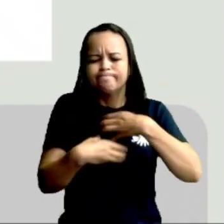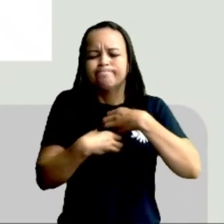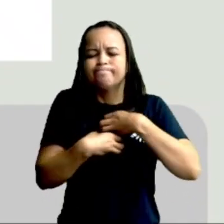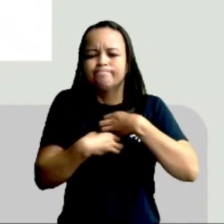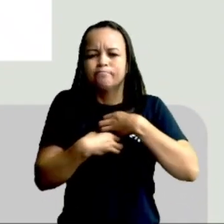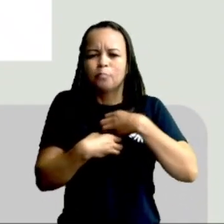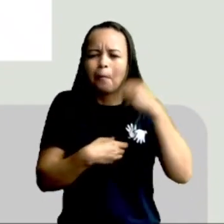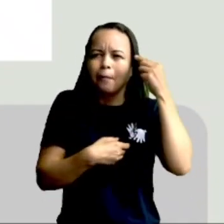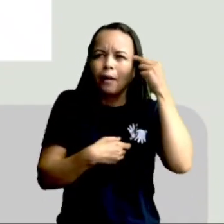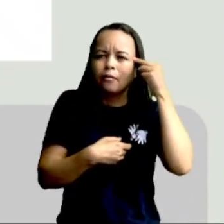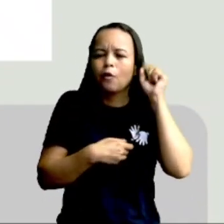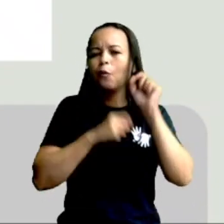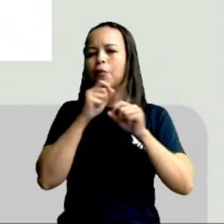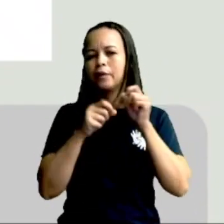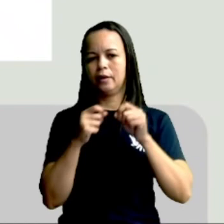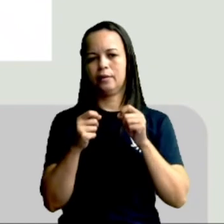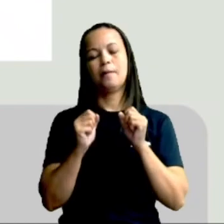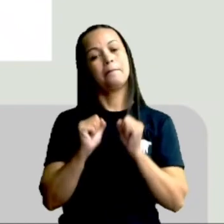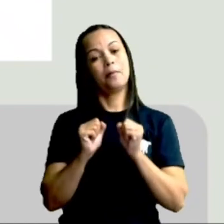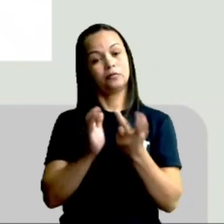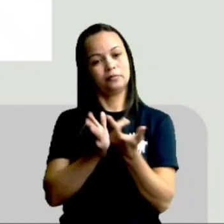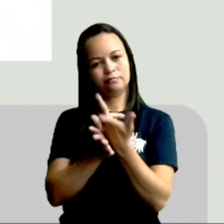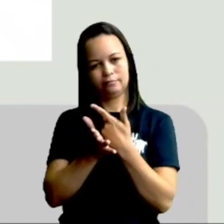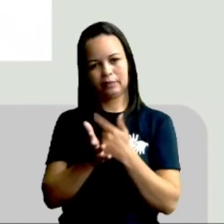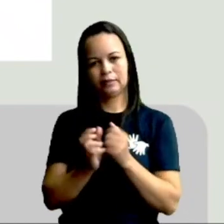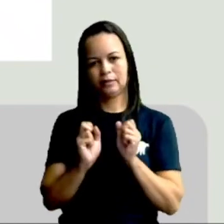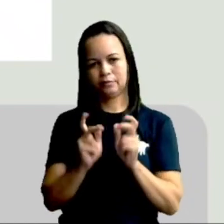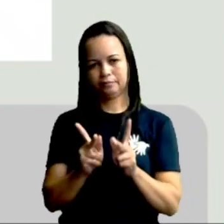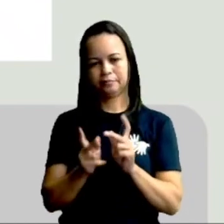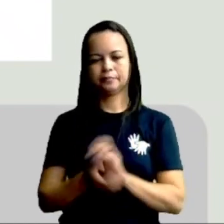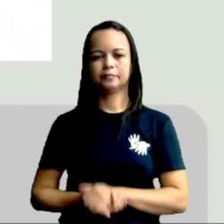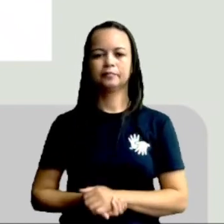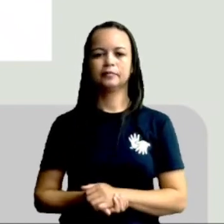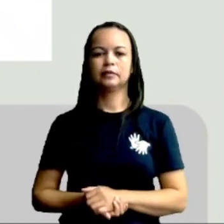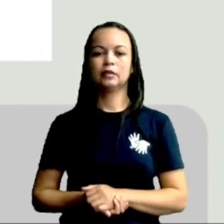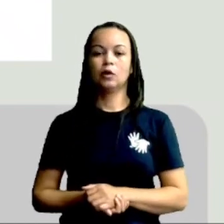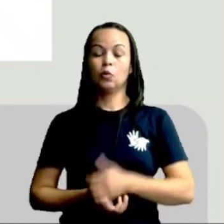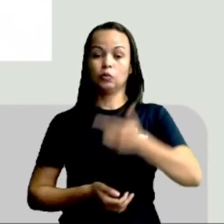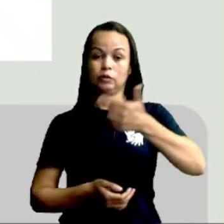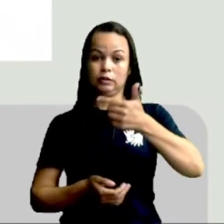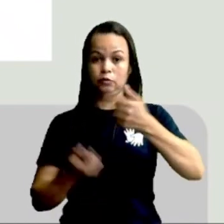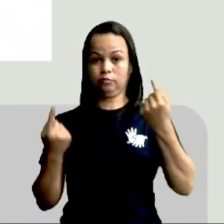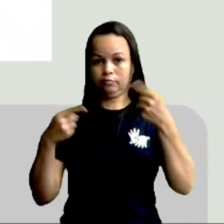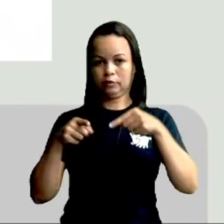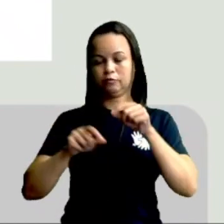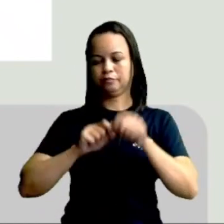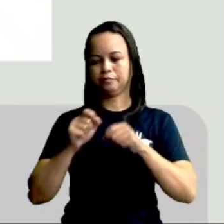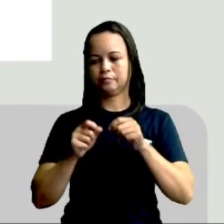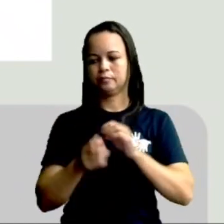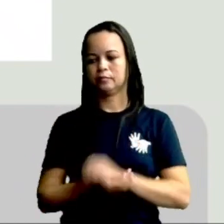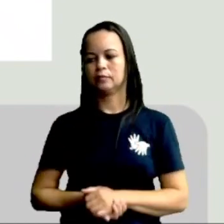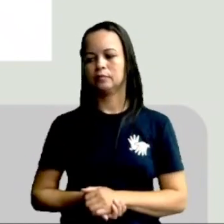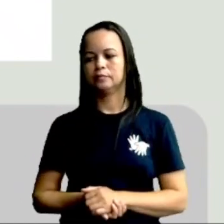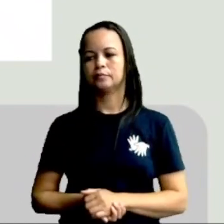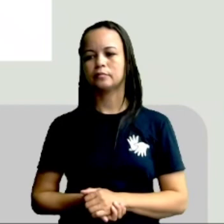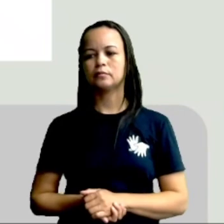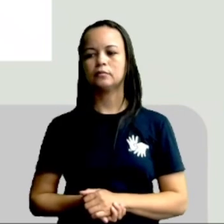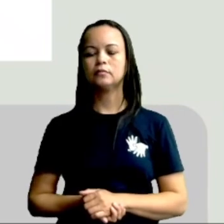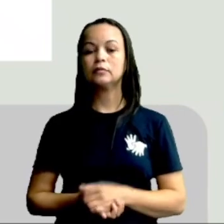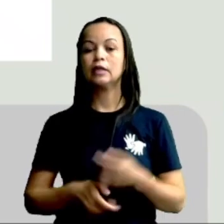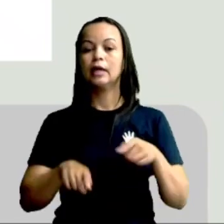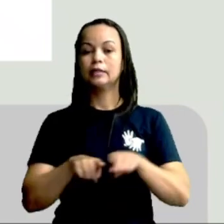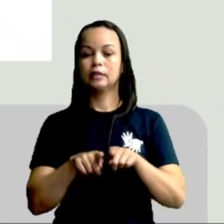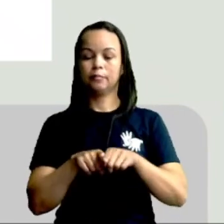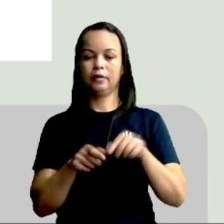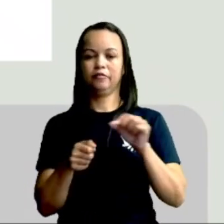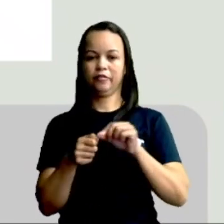você pensou? Você pode fazer um desenho sobre isso, tá bom? O segundo desafio é o seguinte: tenta também fazer o que